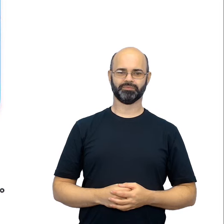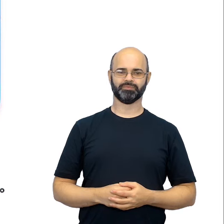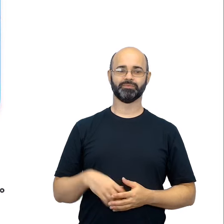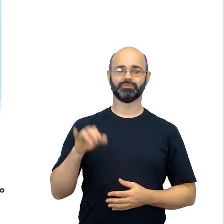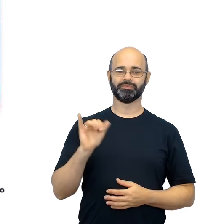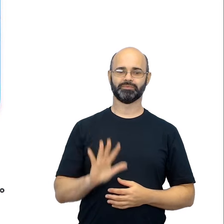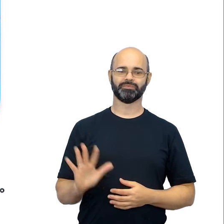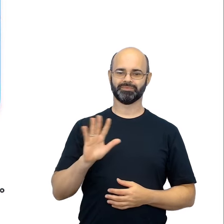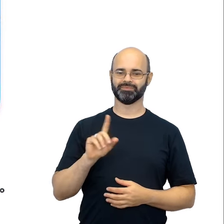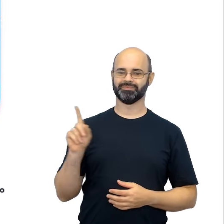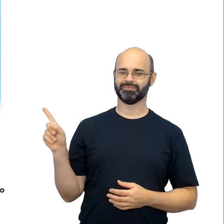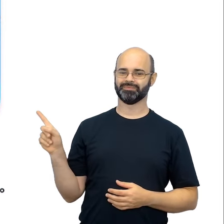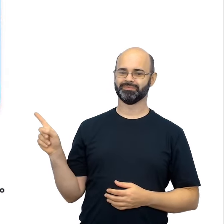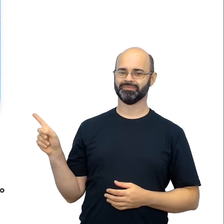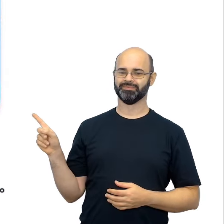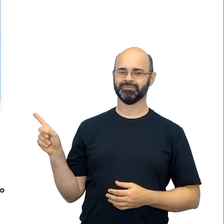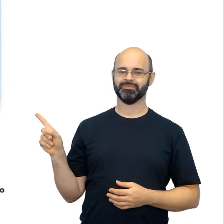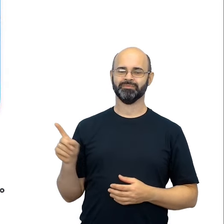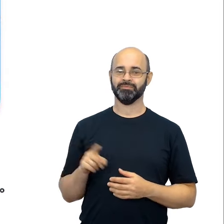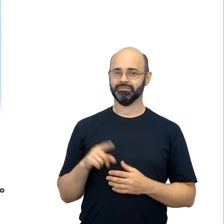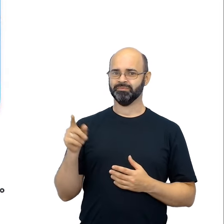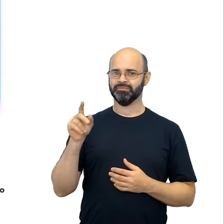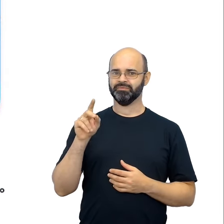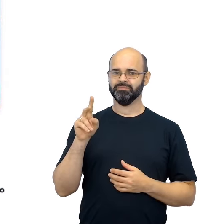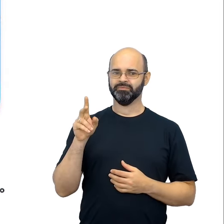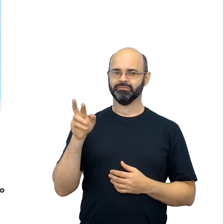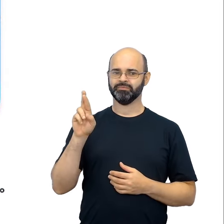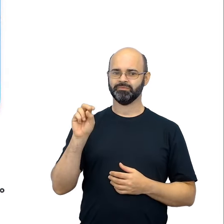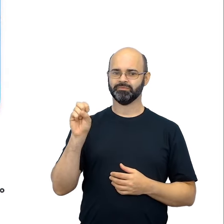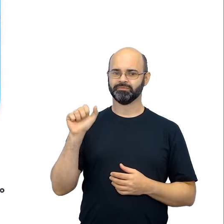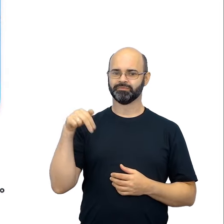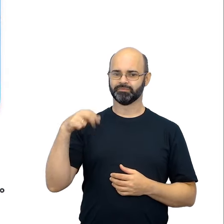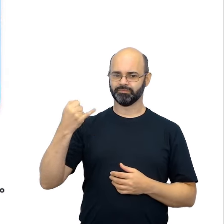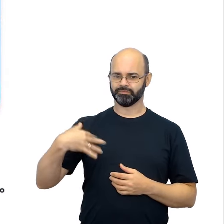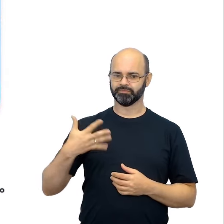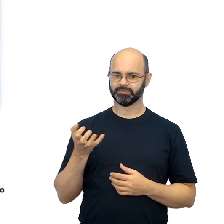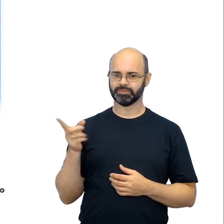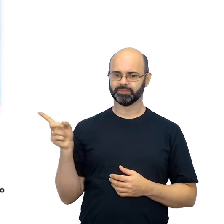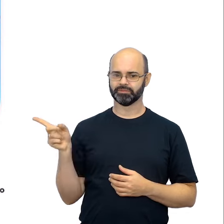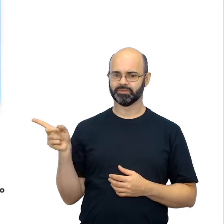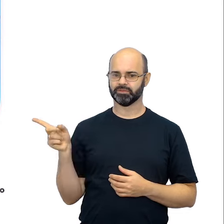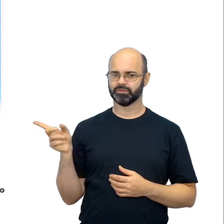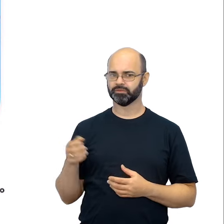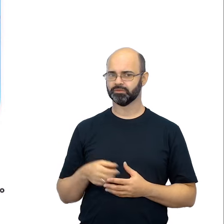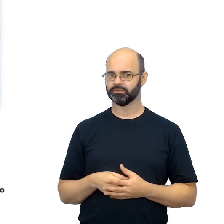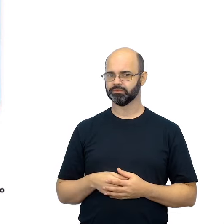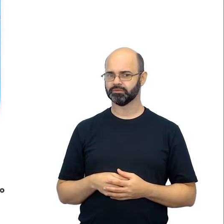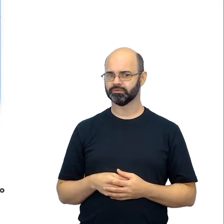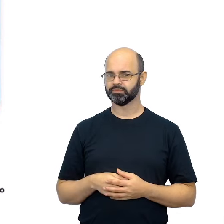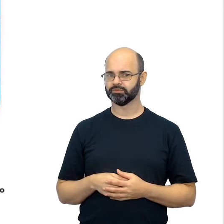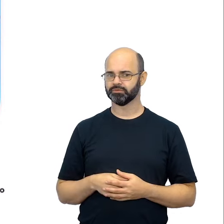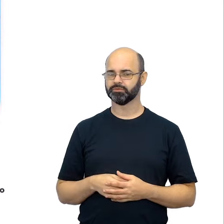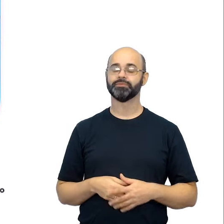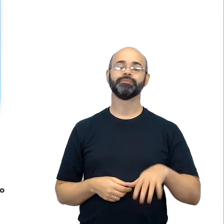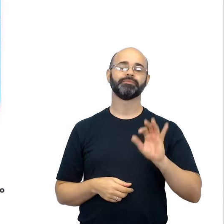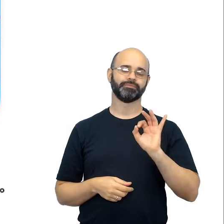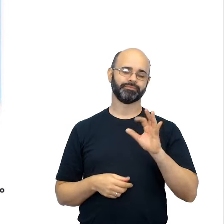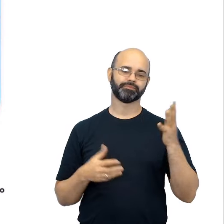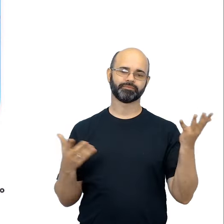muito bonita, né, Rosana? Você quer falar um pouquinho sobre agora esse início aqui? Que aqui a gente traz